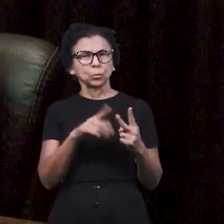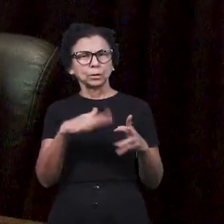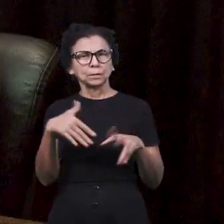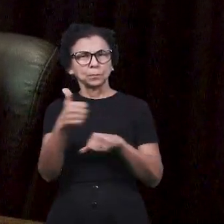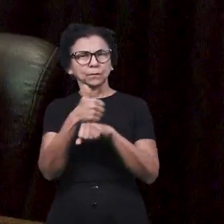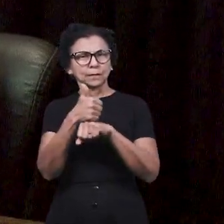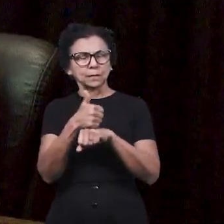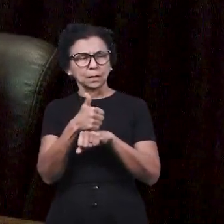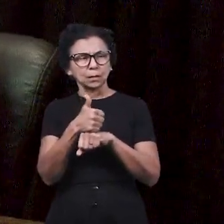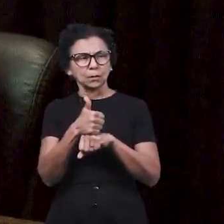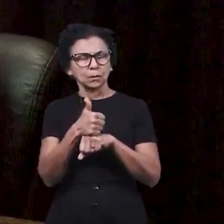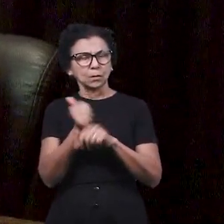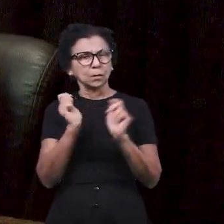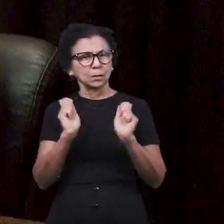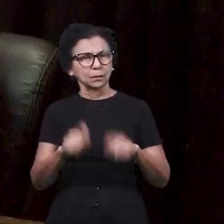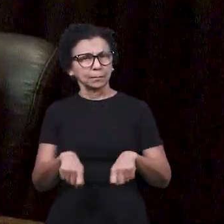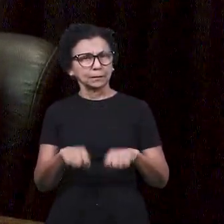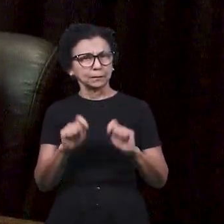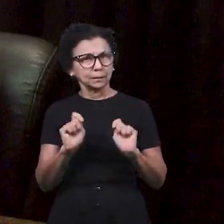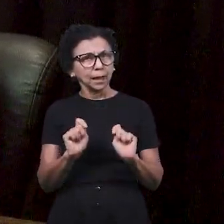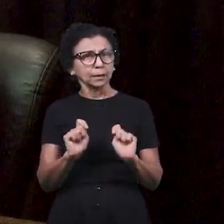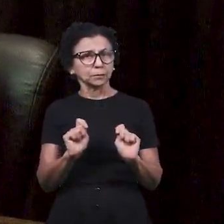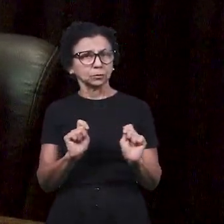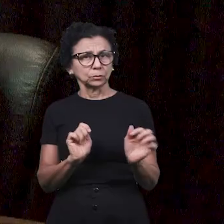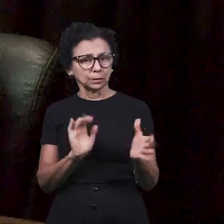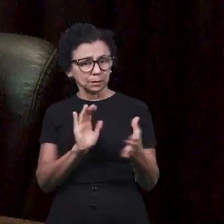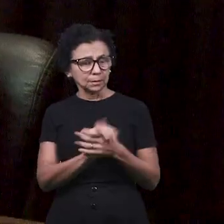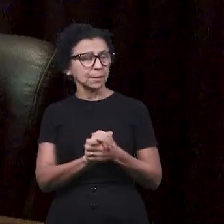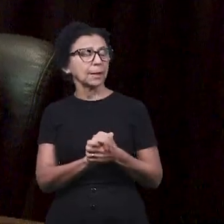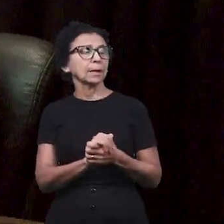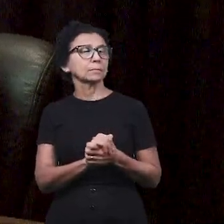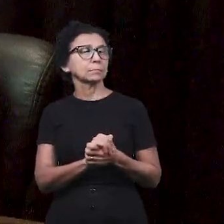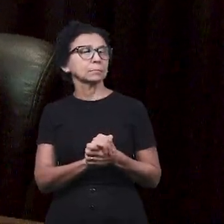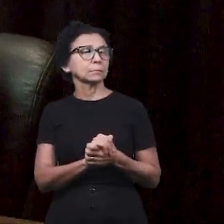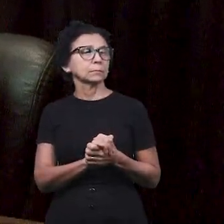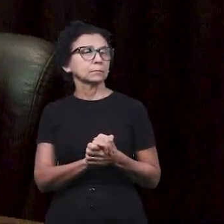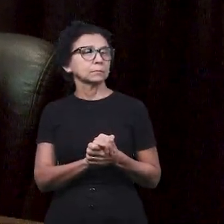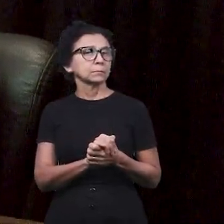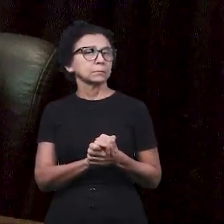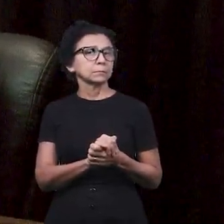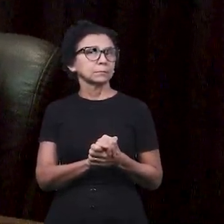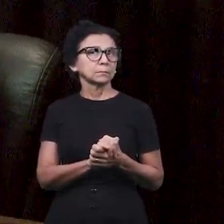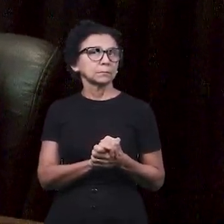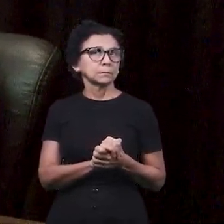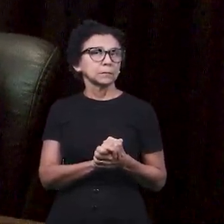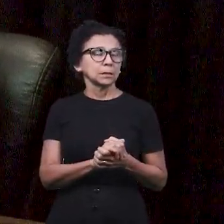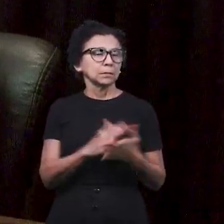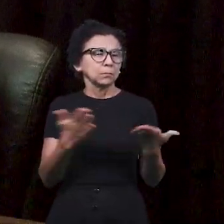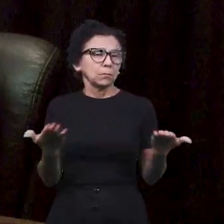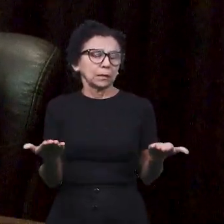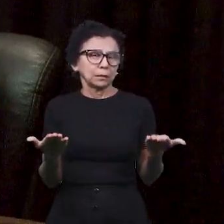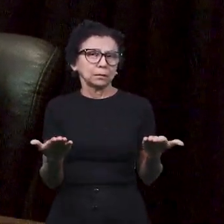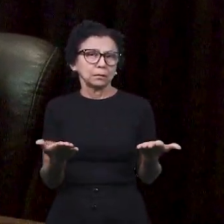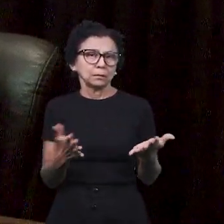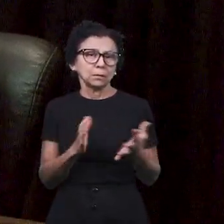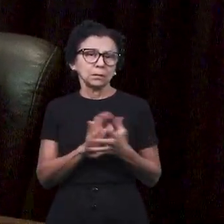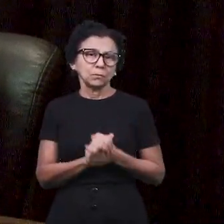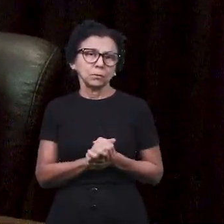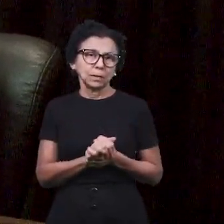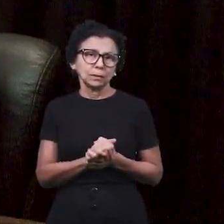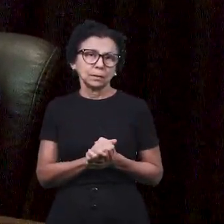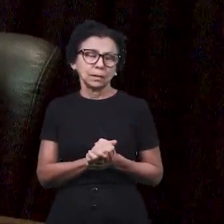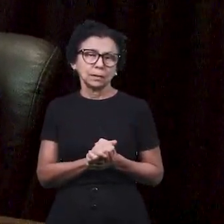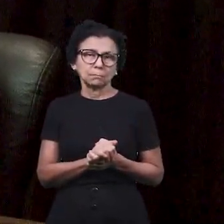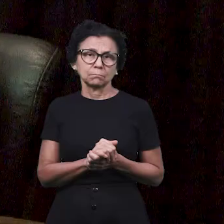dois têm condição de sustentar um casamento. Se eles vão casar daí 6 meses, 1 ano, 2 anos,